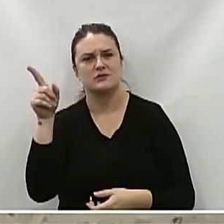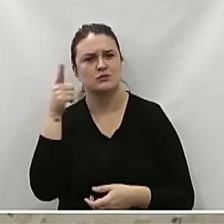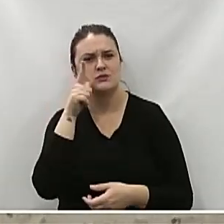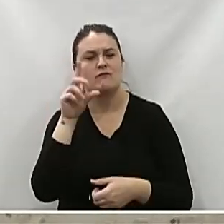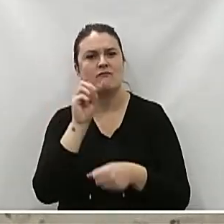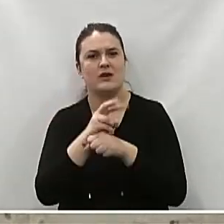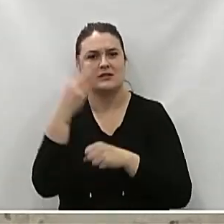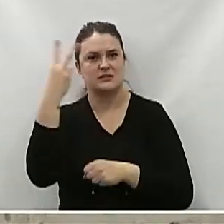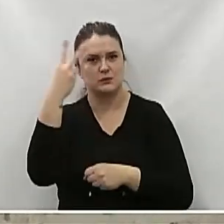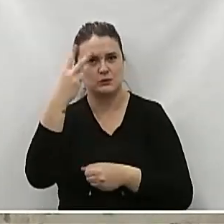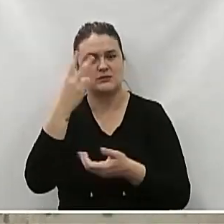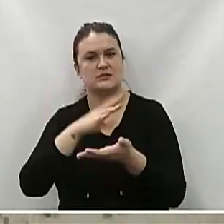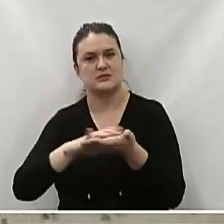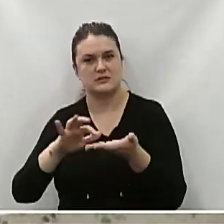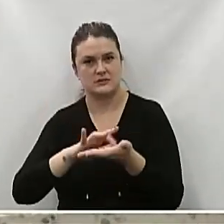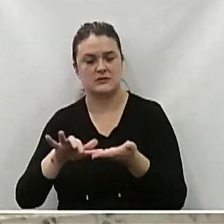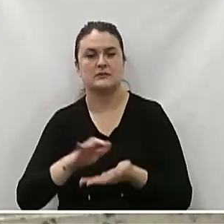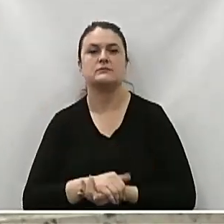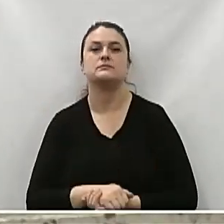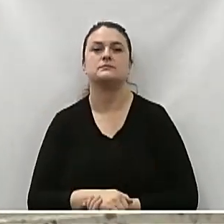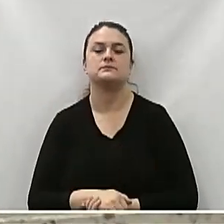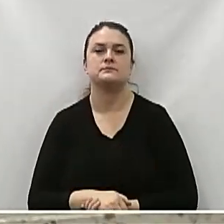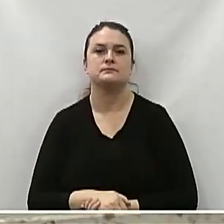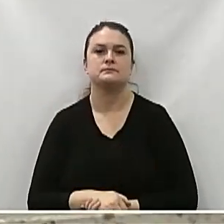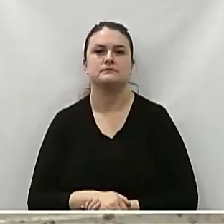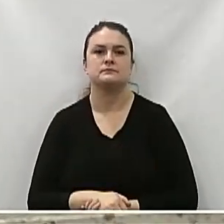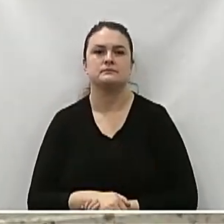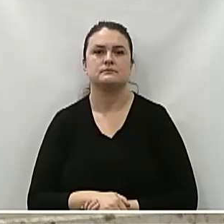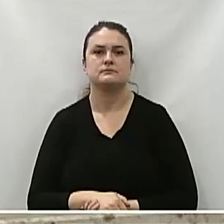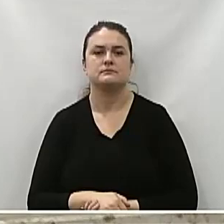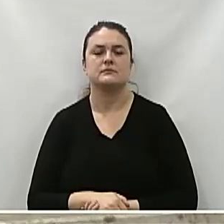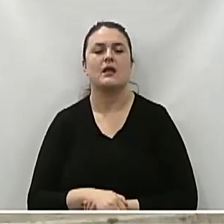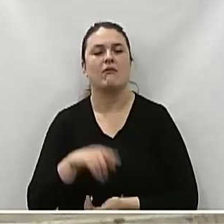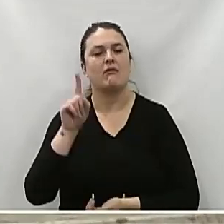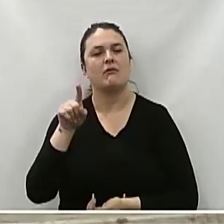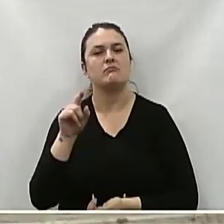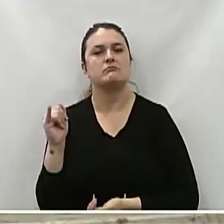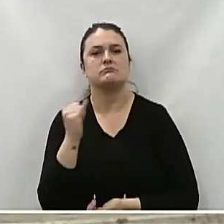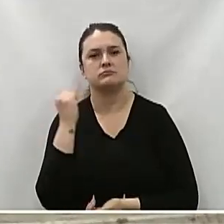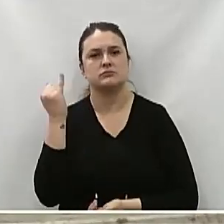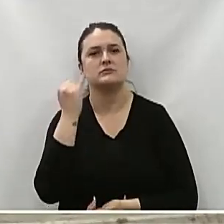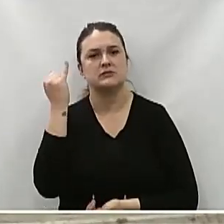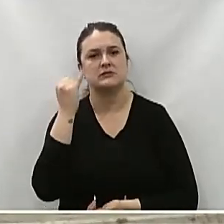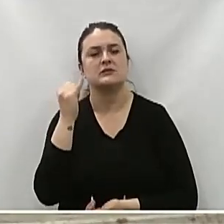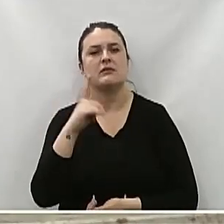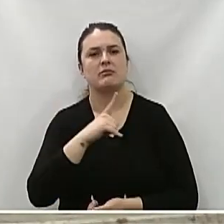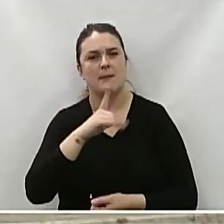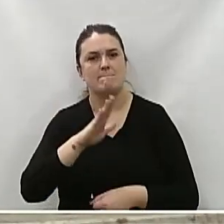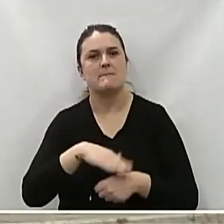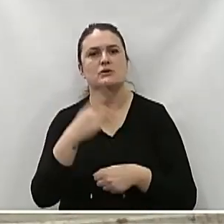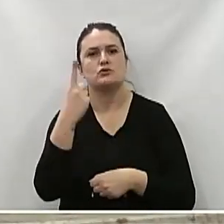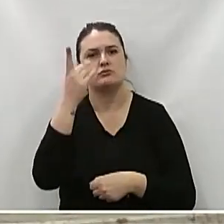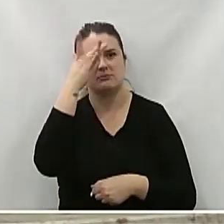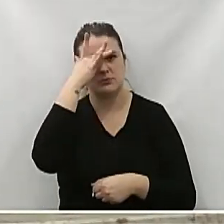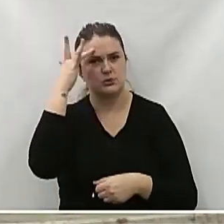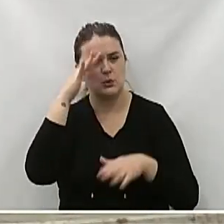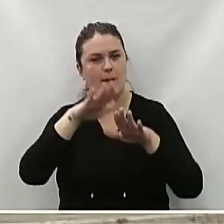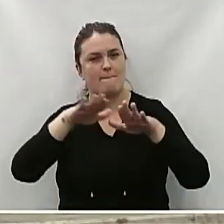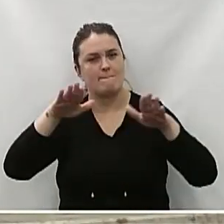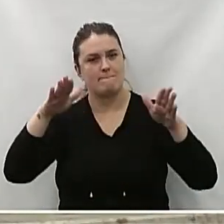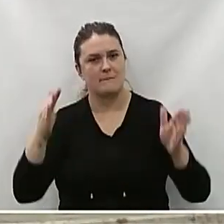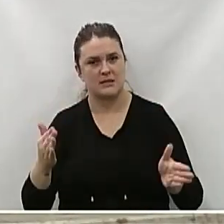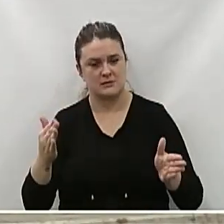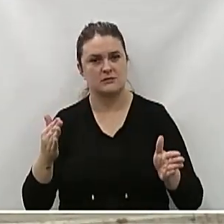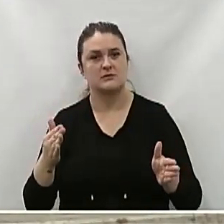secretário ao lado da mesa diretora importante tem mais uma pessoa nessa mesa